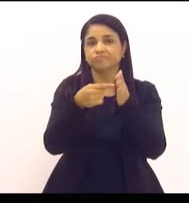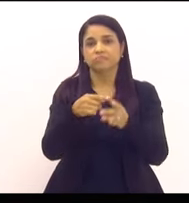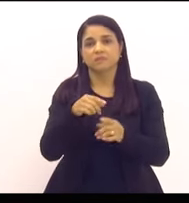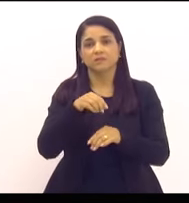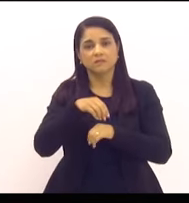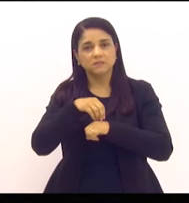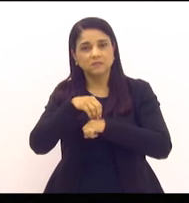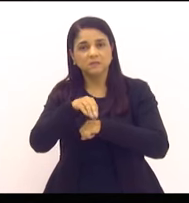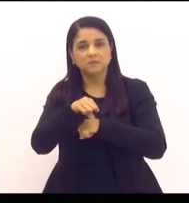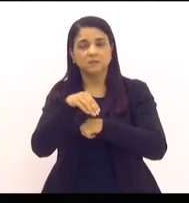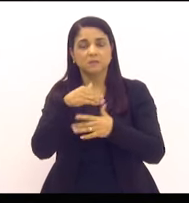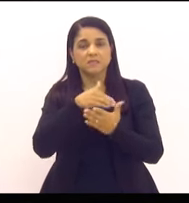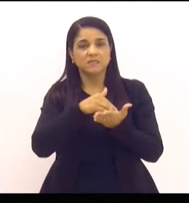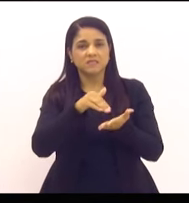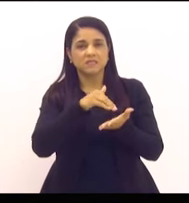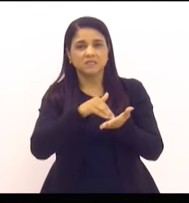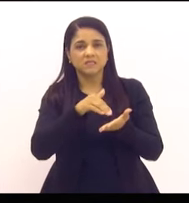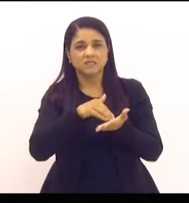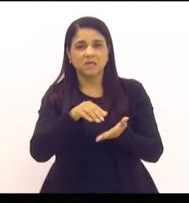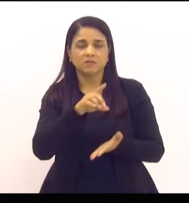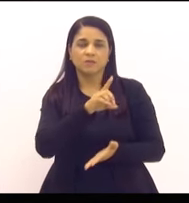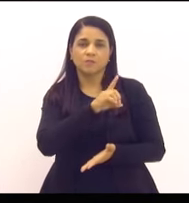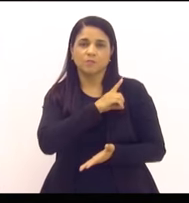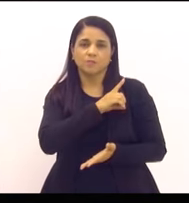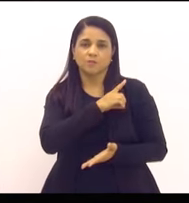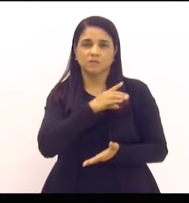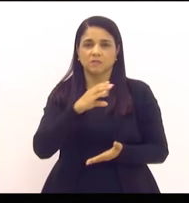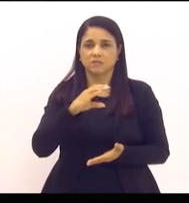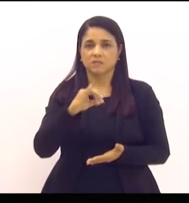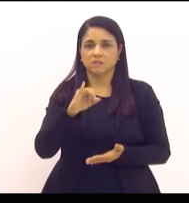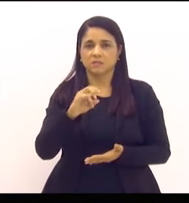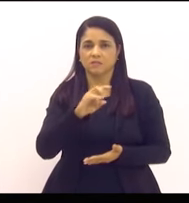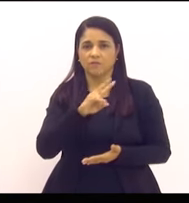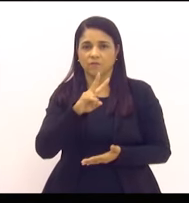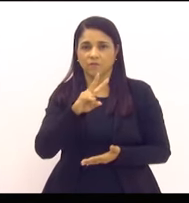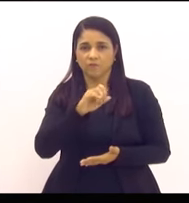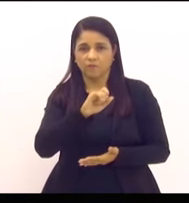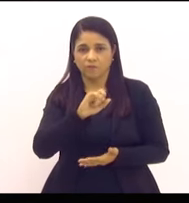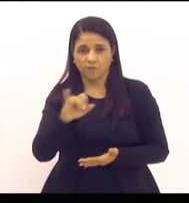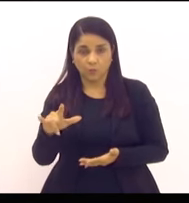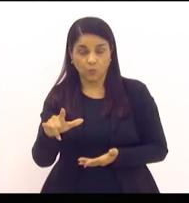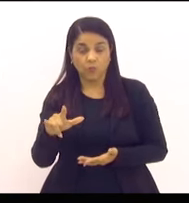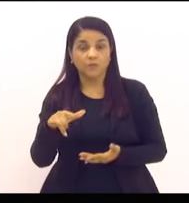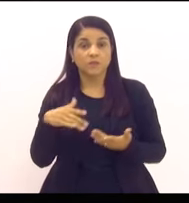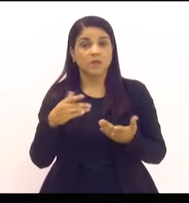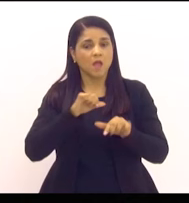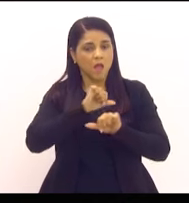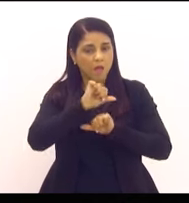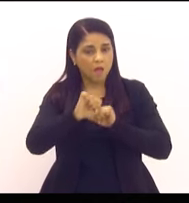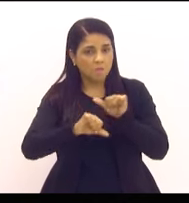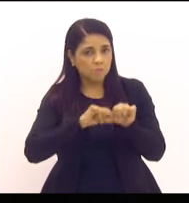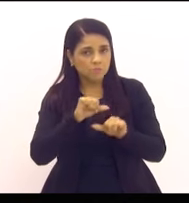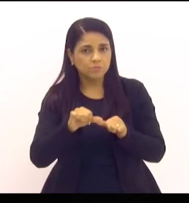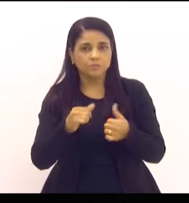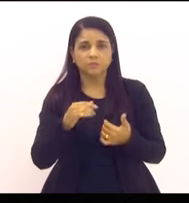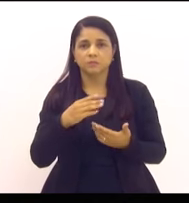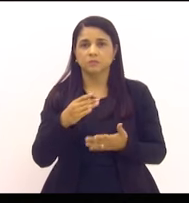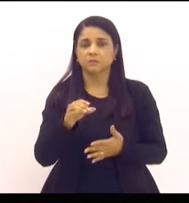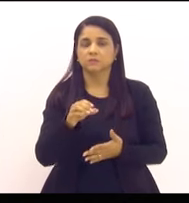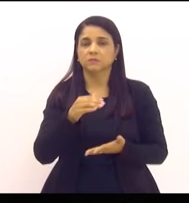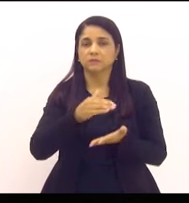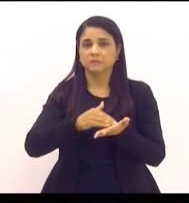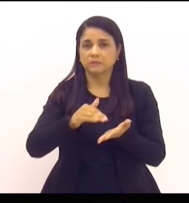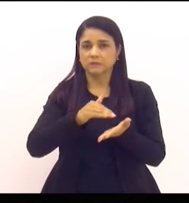de secretário da Polícia Civil. A recente mudança da Secretaria da Polícia Civil, ela